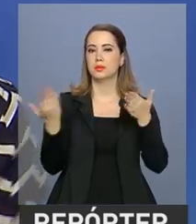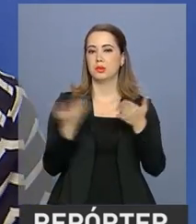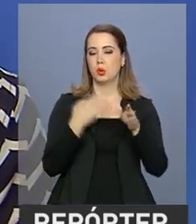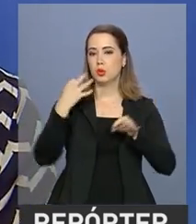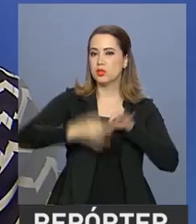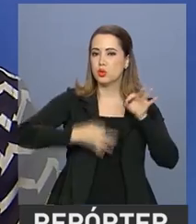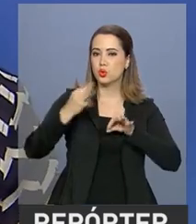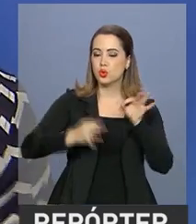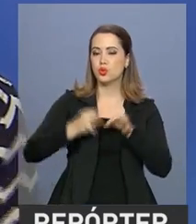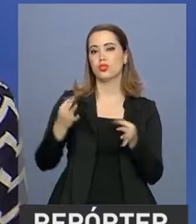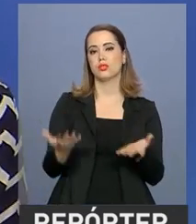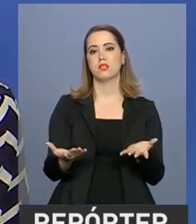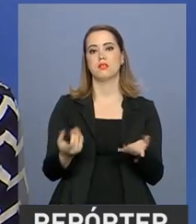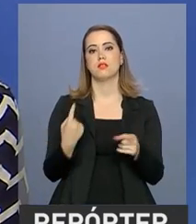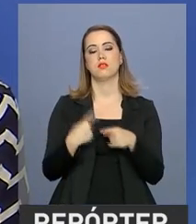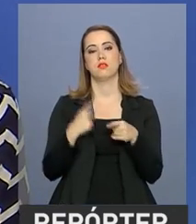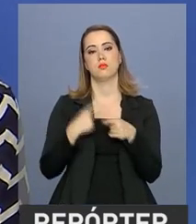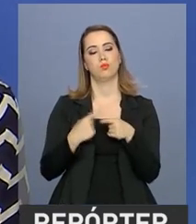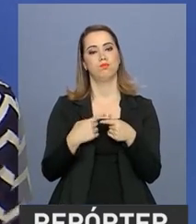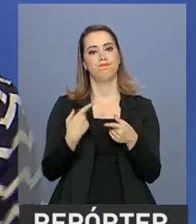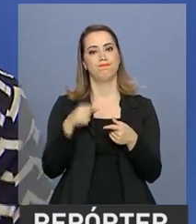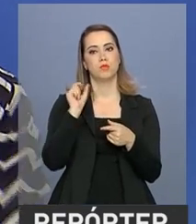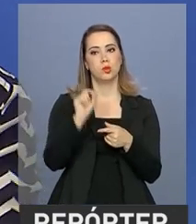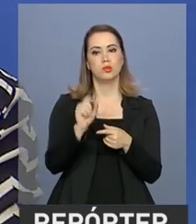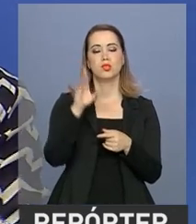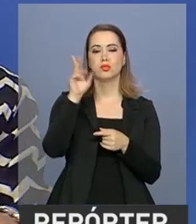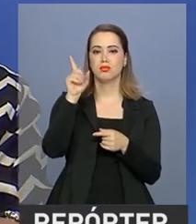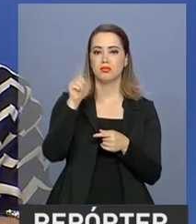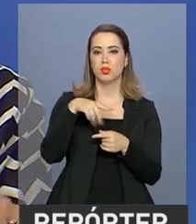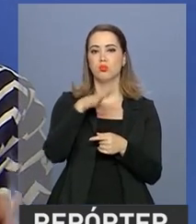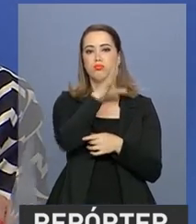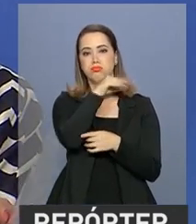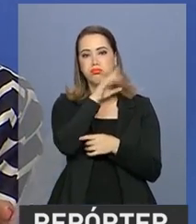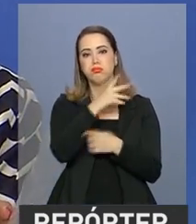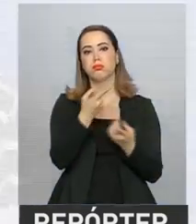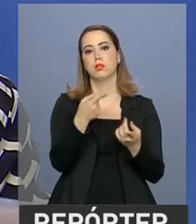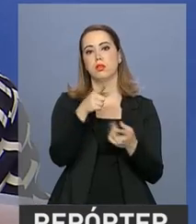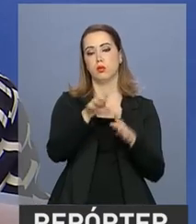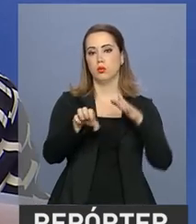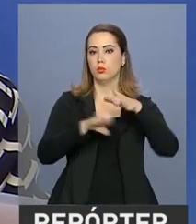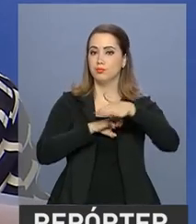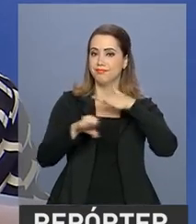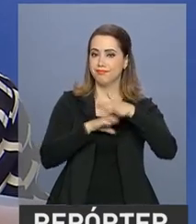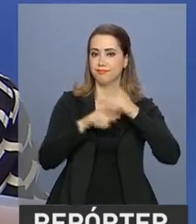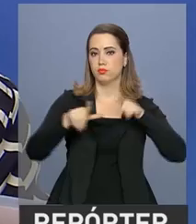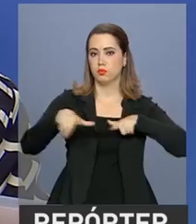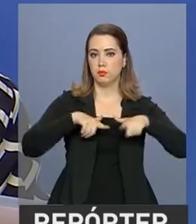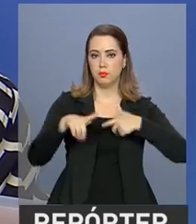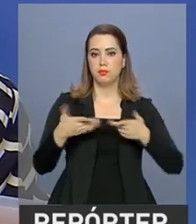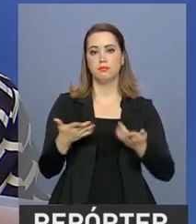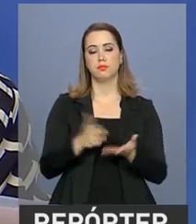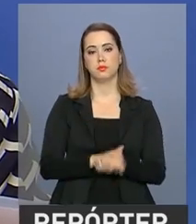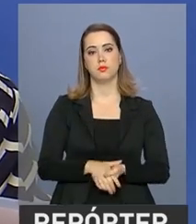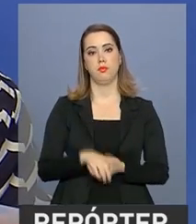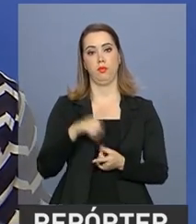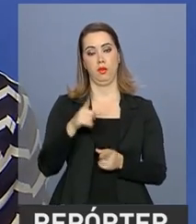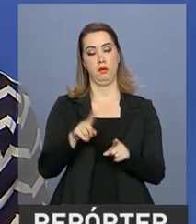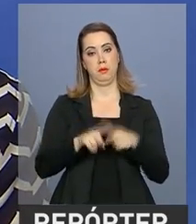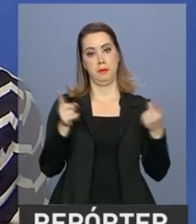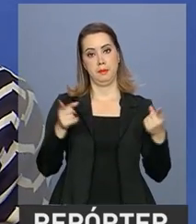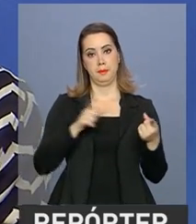judicial né o que prejudica adicionalmente a atividade das empresas e do outro lado